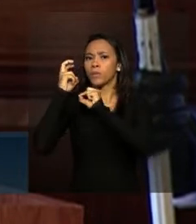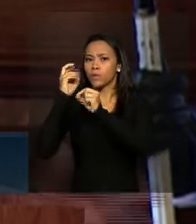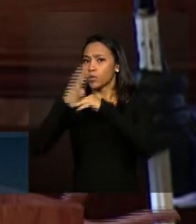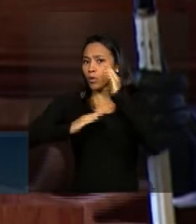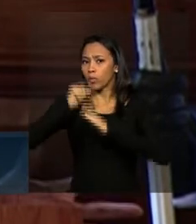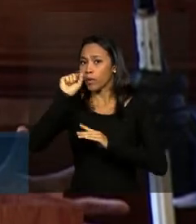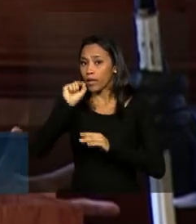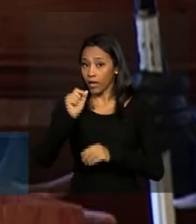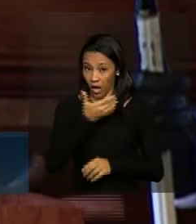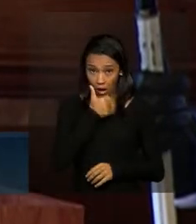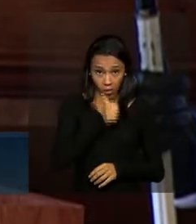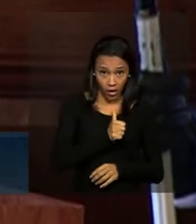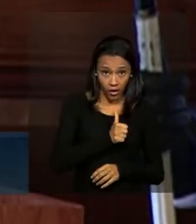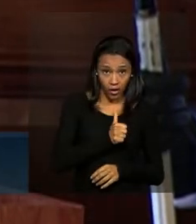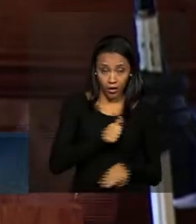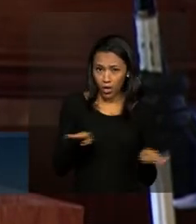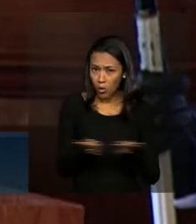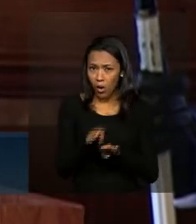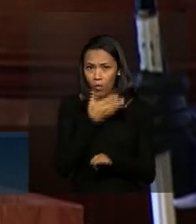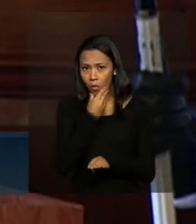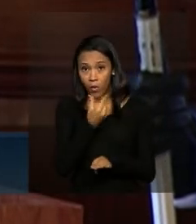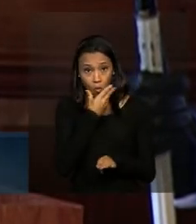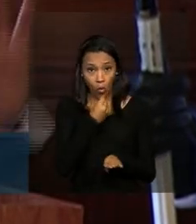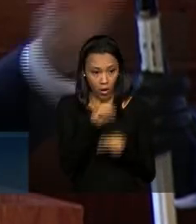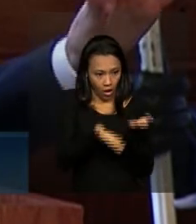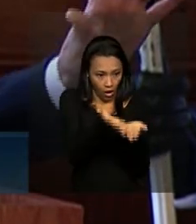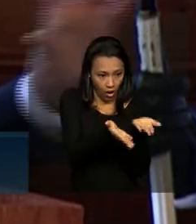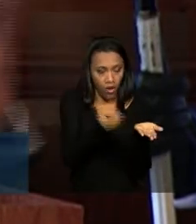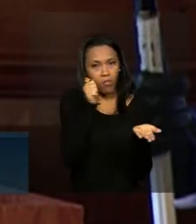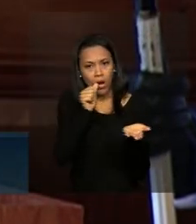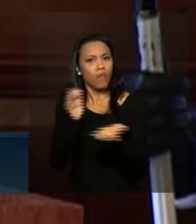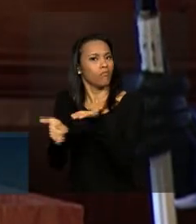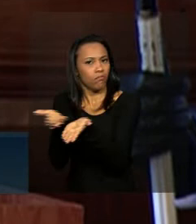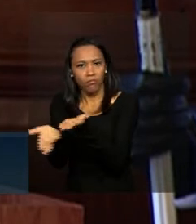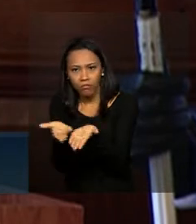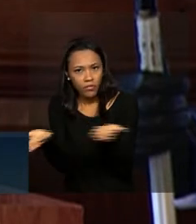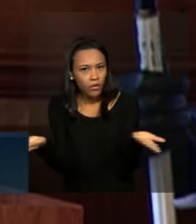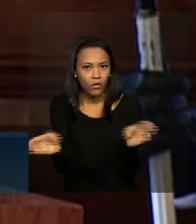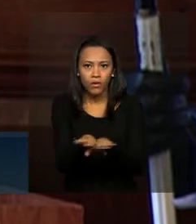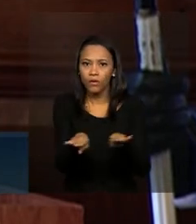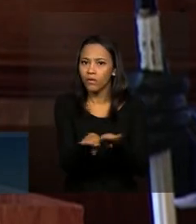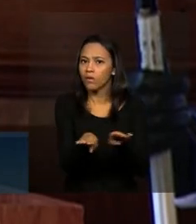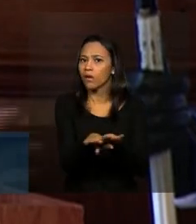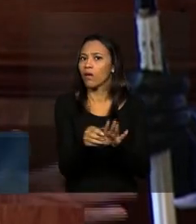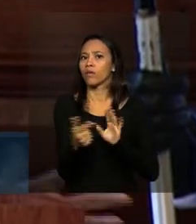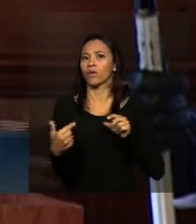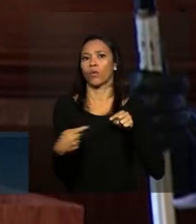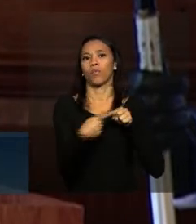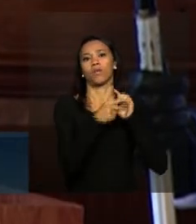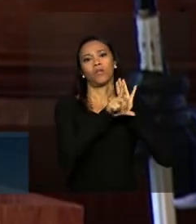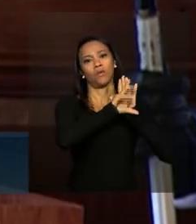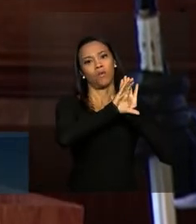é igual ao homem. A mulher deve ter o mesmo tratamento do homem, que é algo de resto o que diz a Constituição. Então,